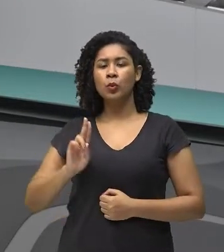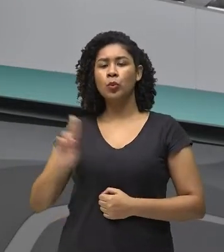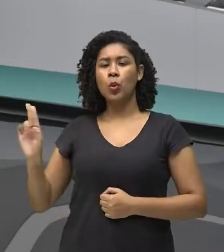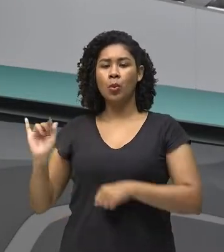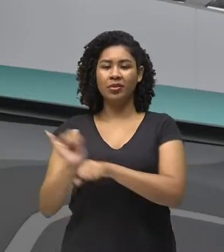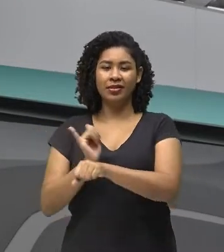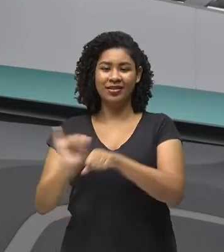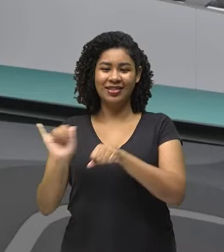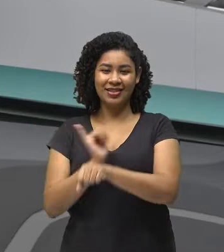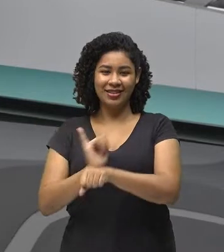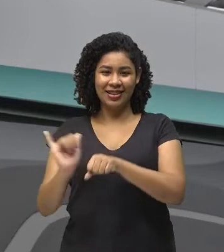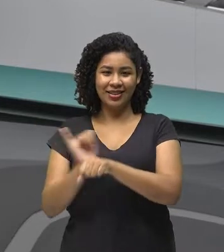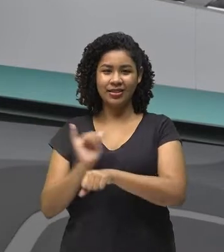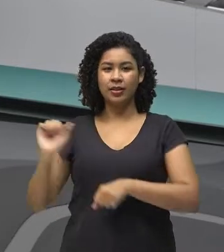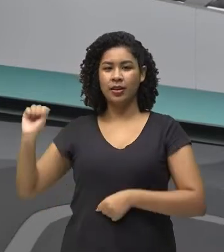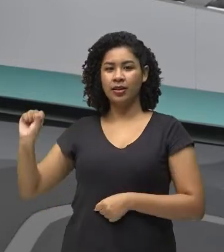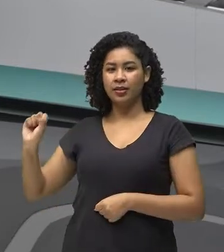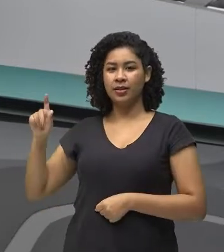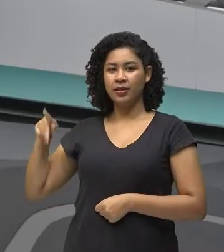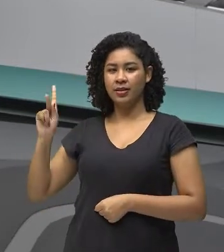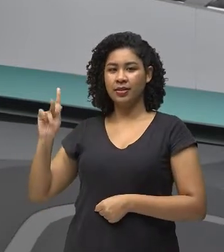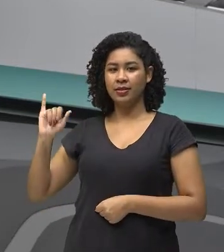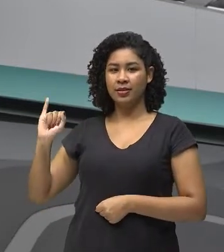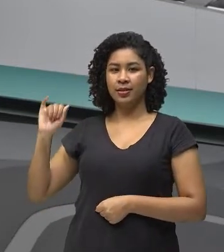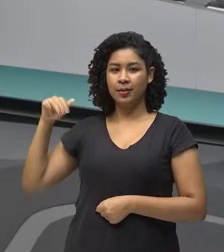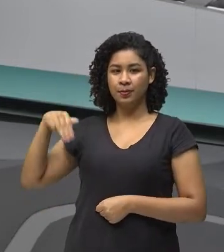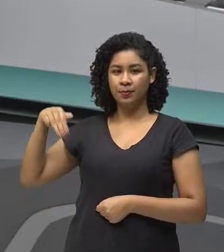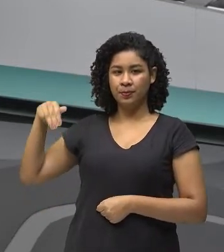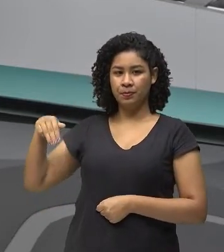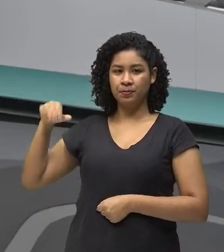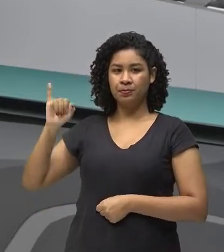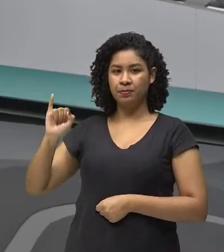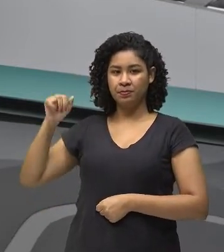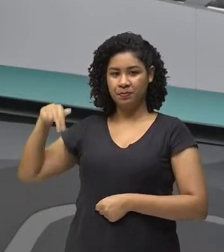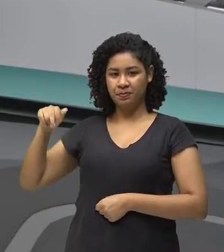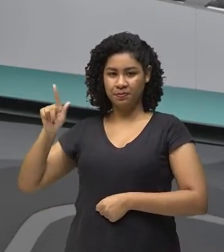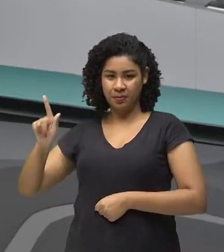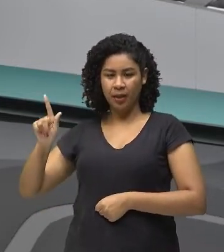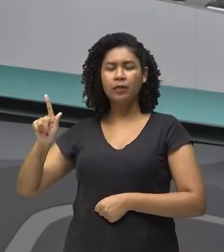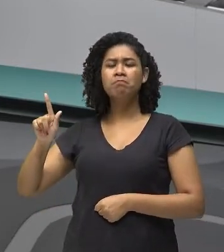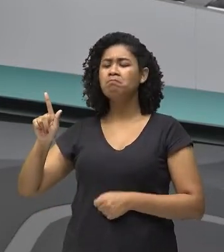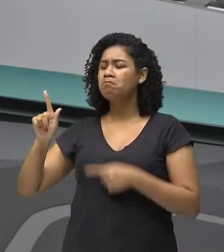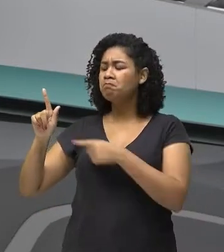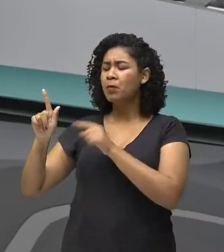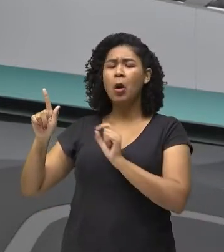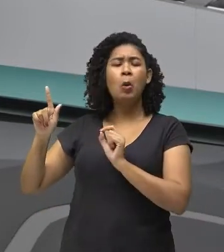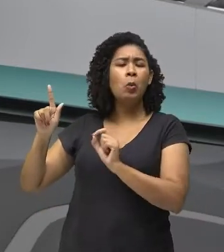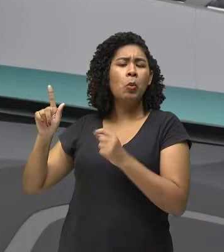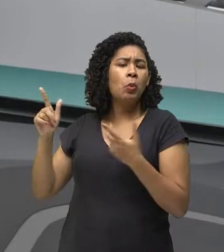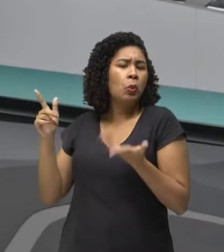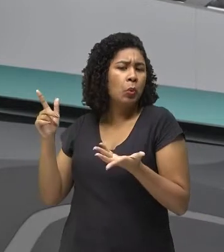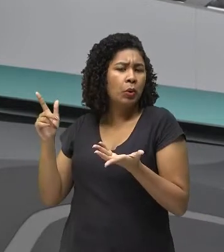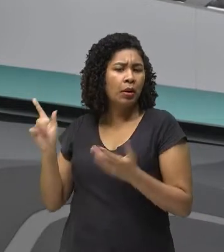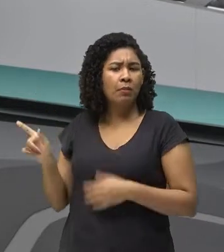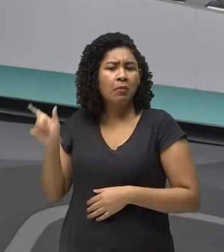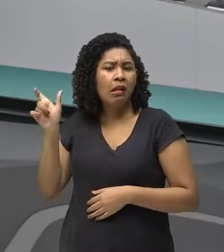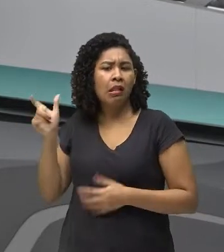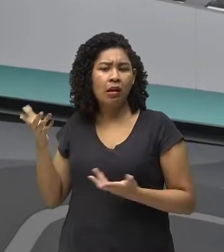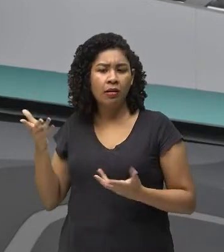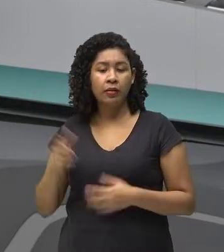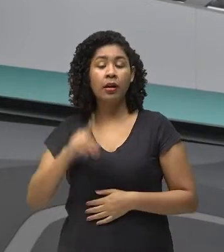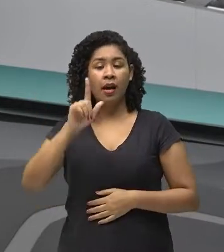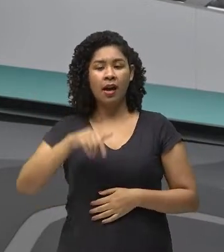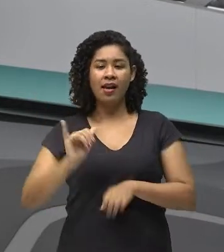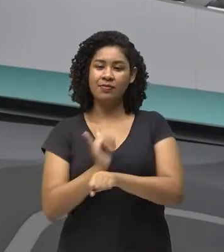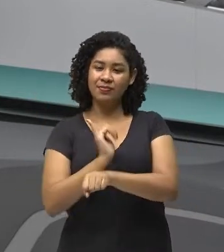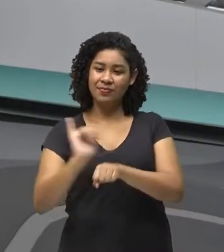é skimming. What is skimming? O que é o skimming? Então, o skimming é uma estratégia de